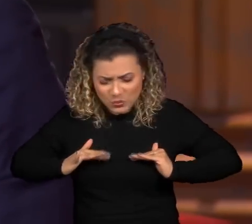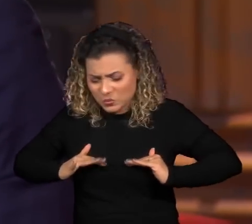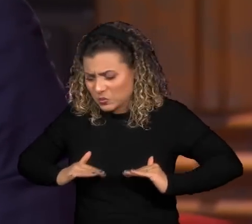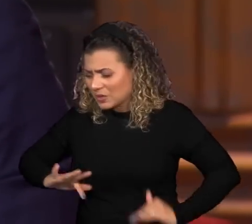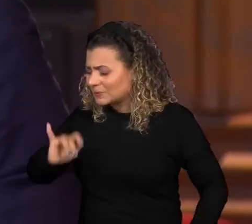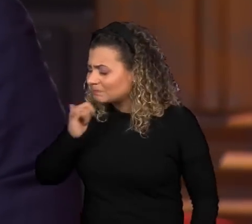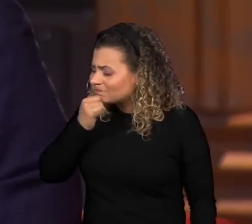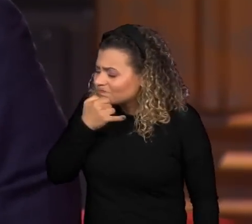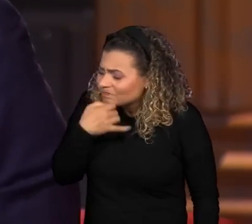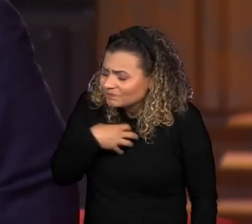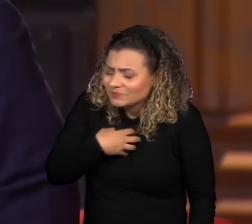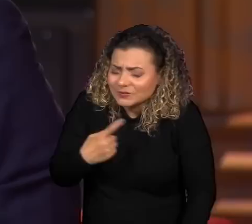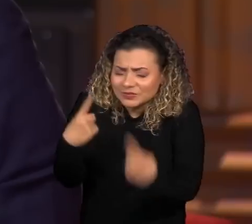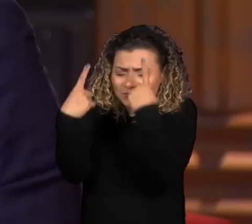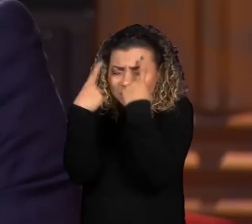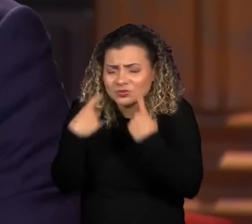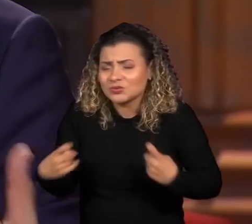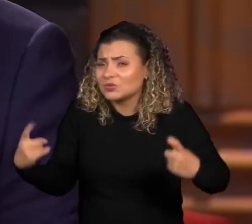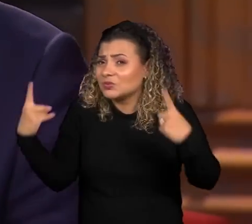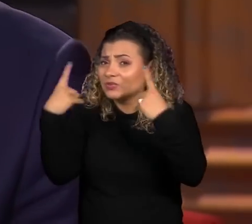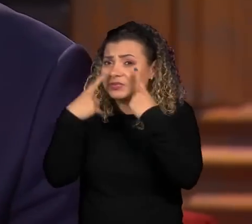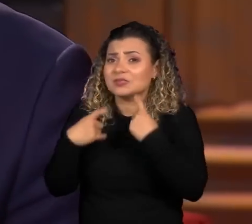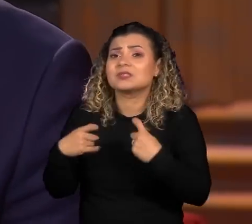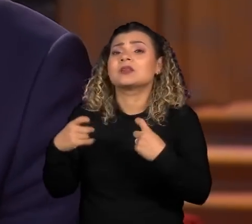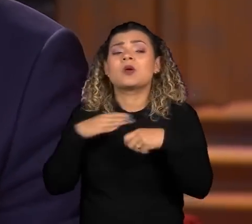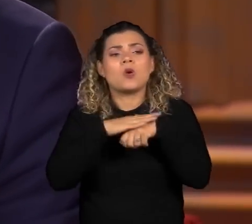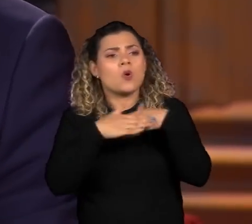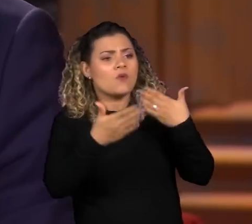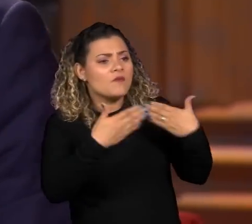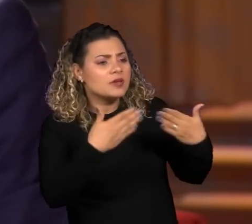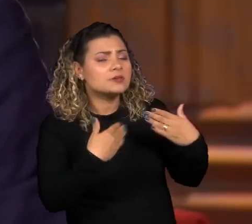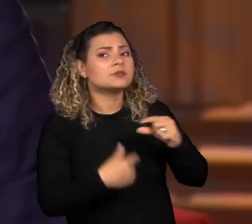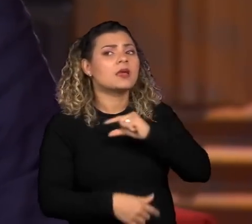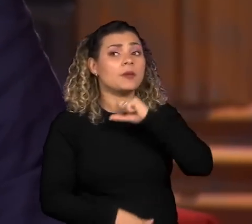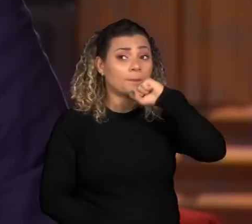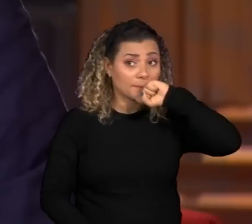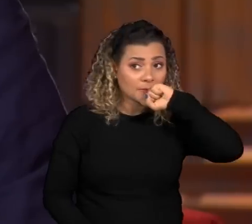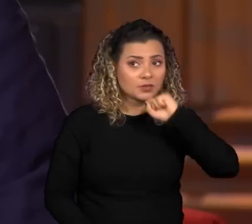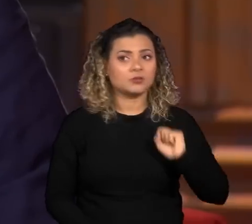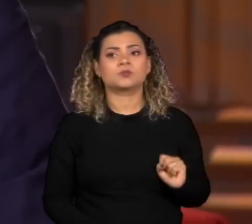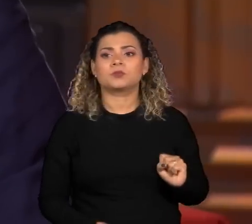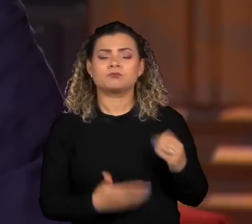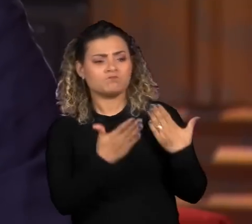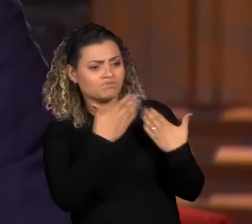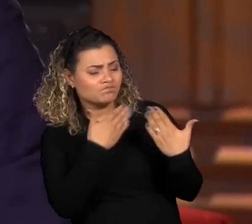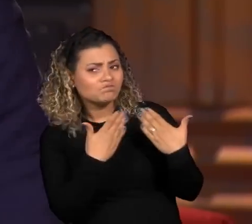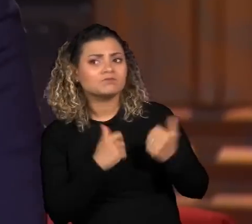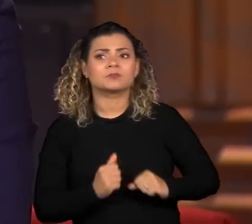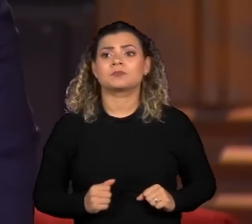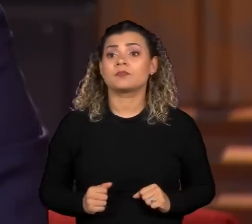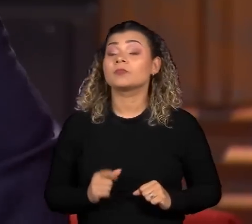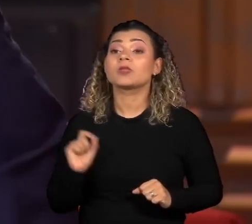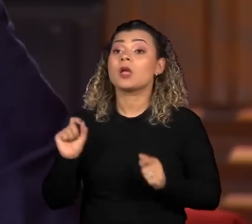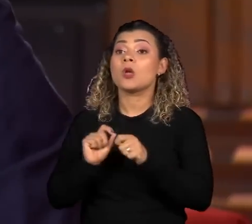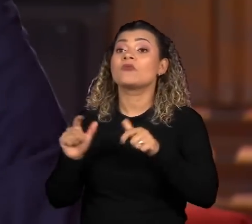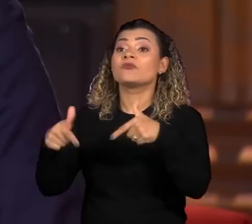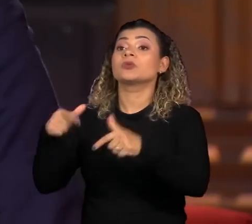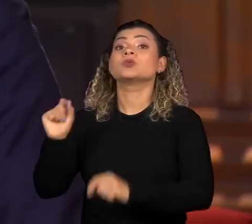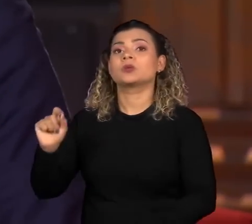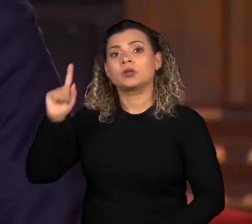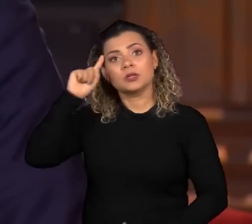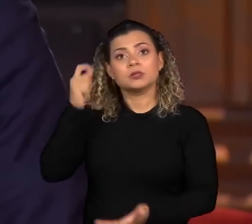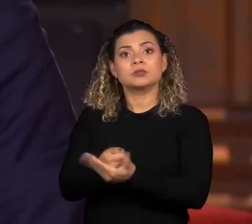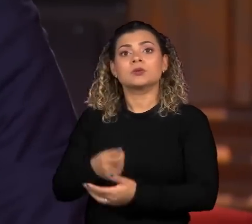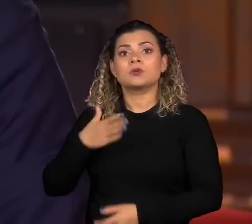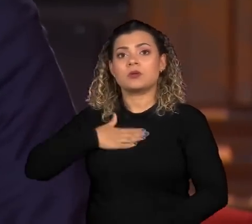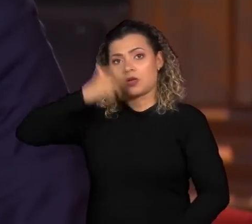tristeza. Chorei, conversei com meu bispo. O que eu fiz? Uma coisa que eu decidi, não vou